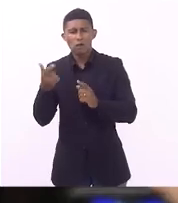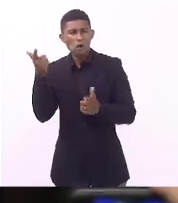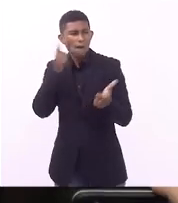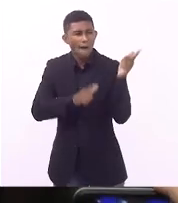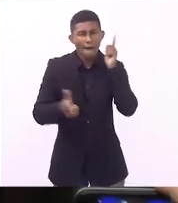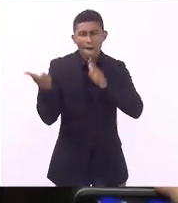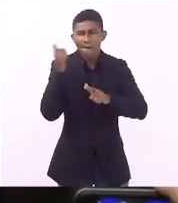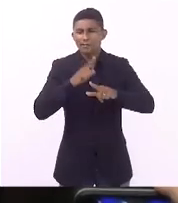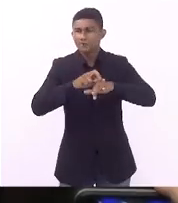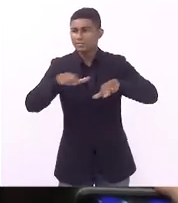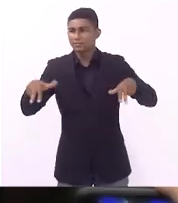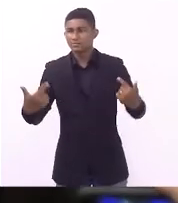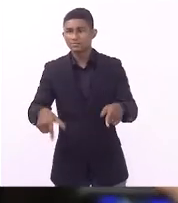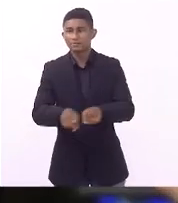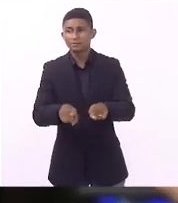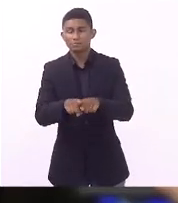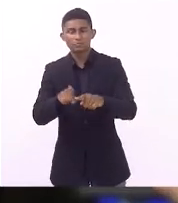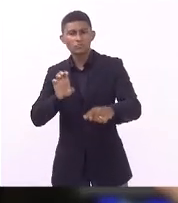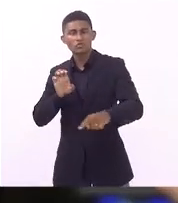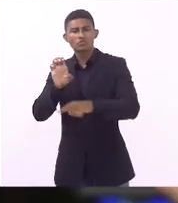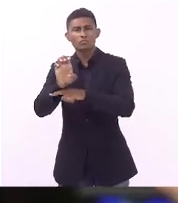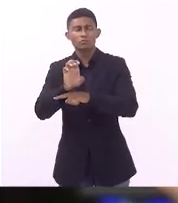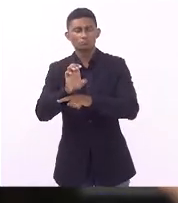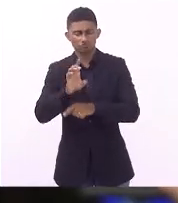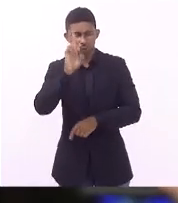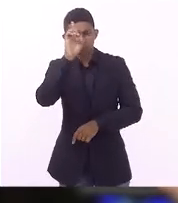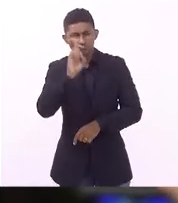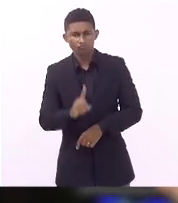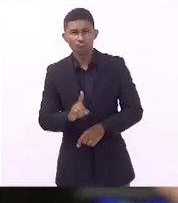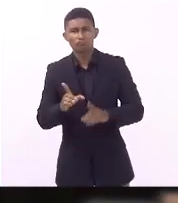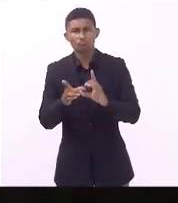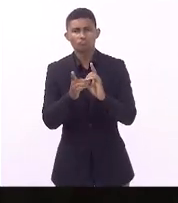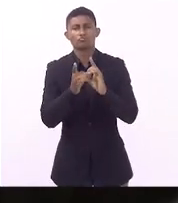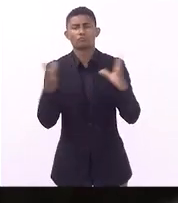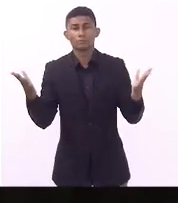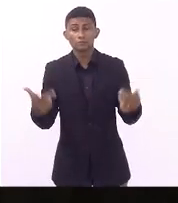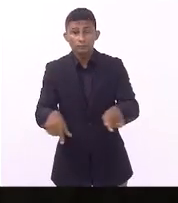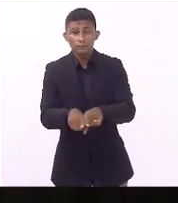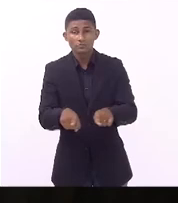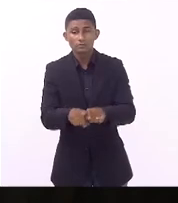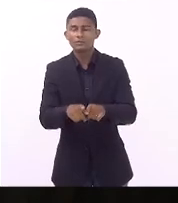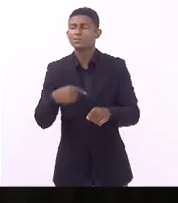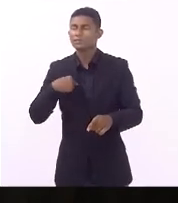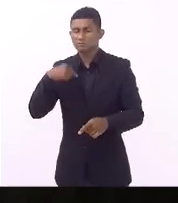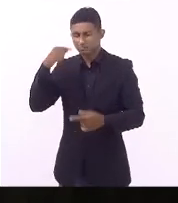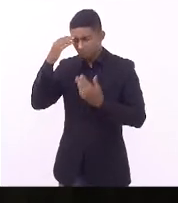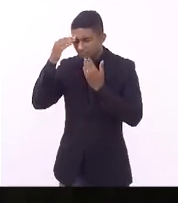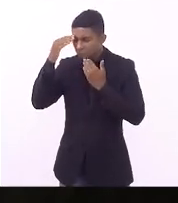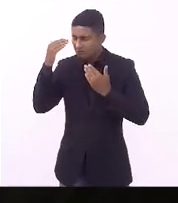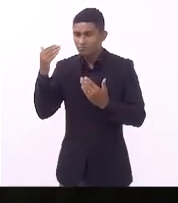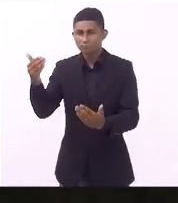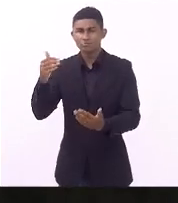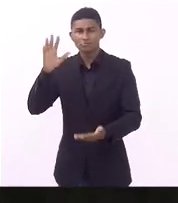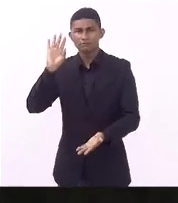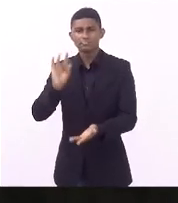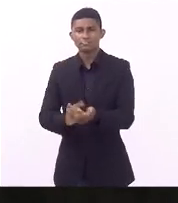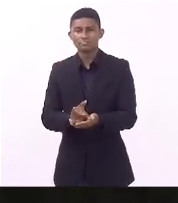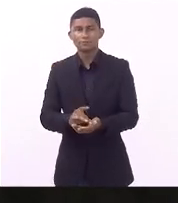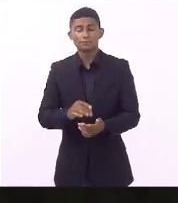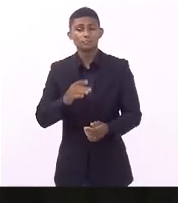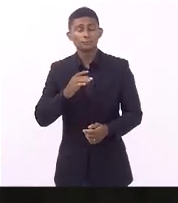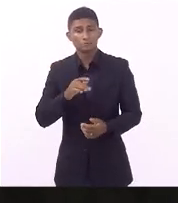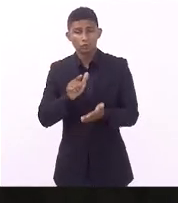manutenção do Estado Democrático de Direito. Quero também manifestar meu mais profundo agradecimento aos jornalistas